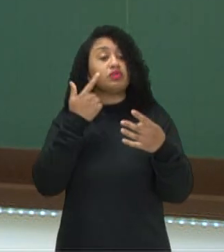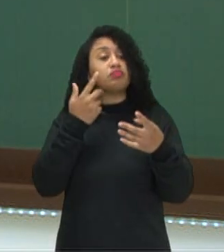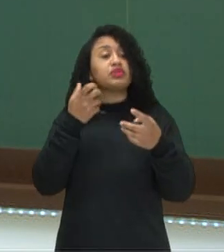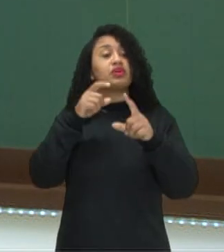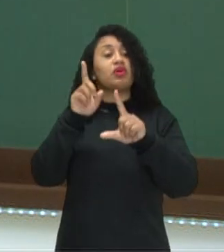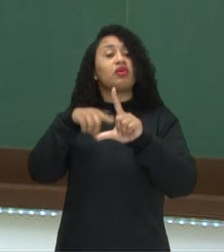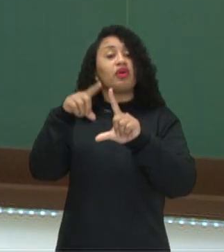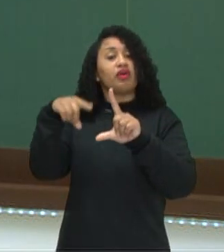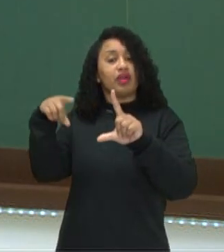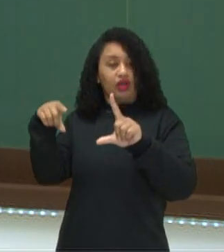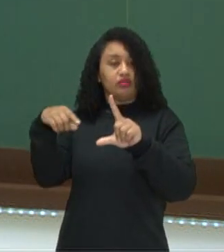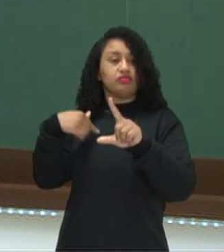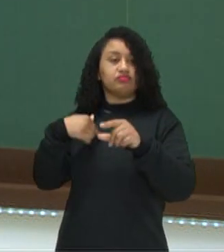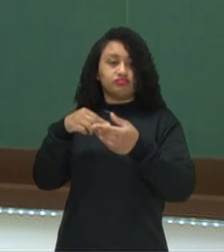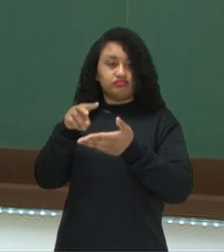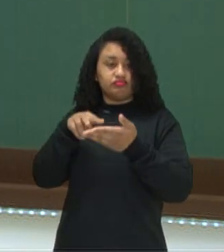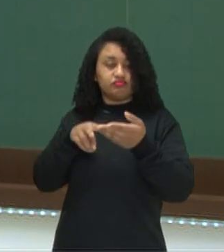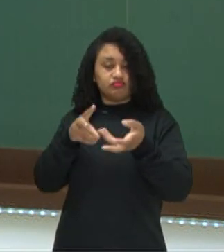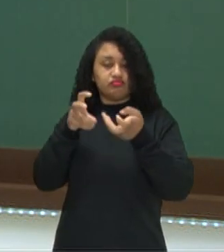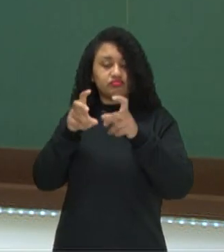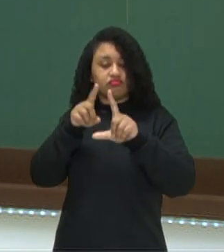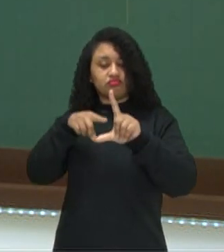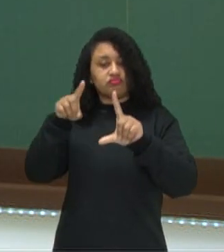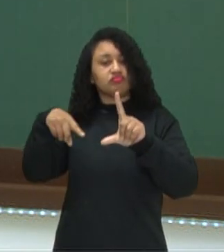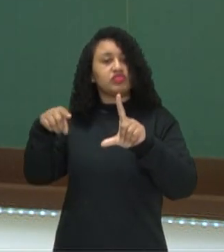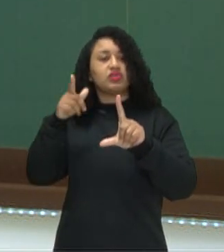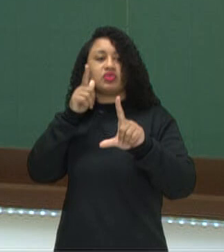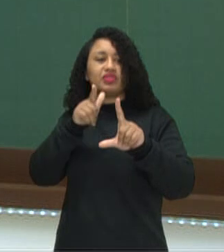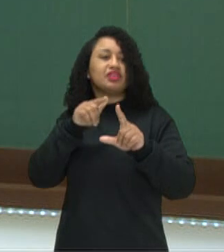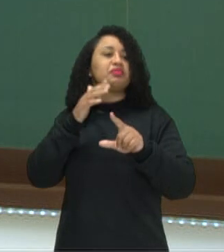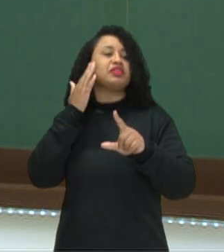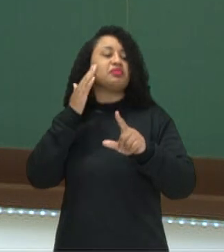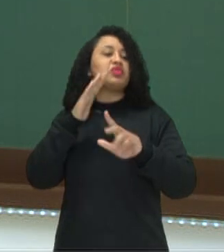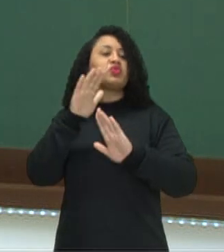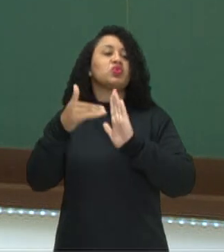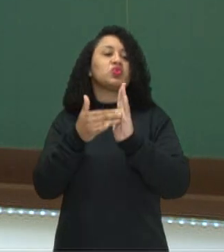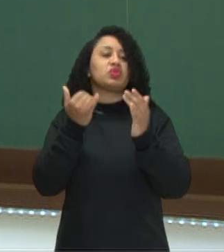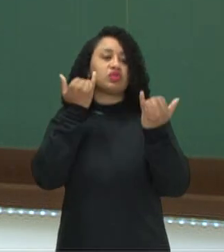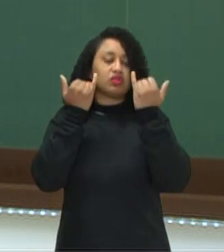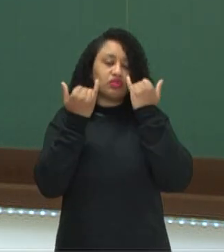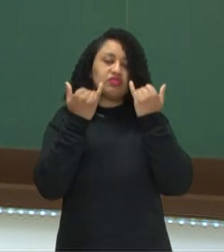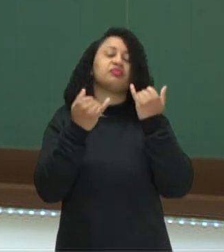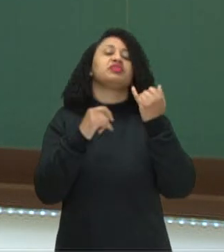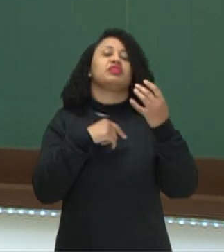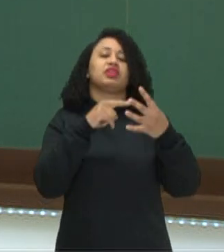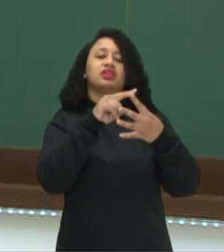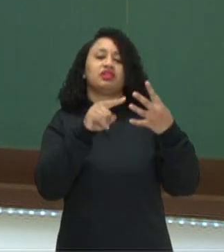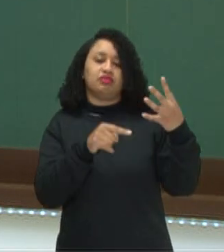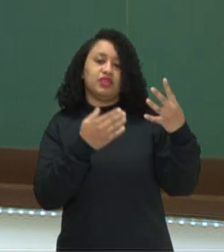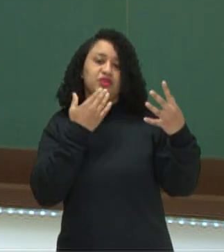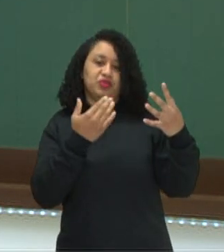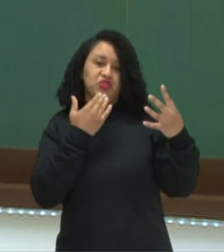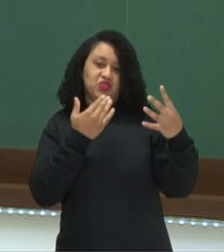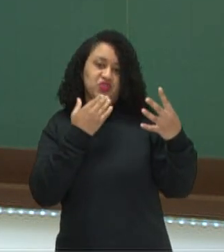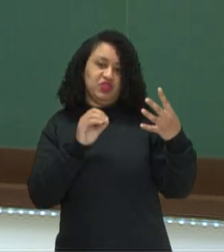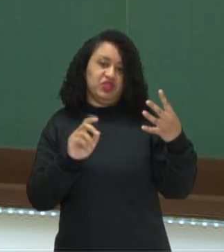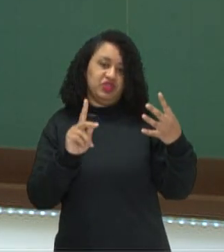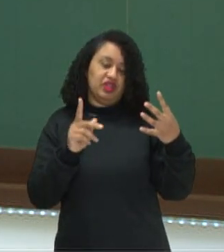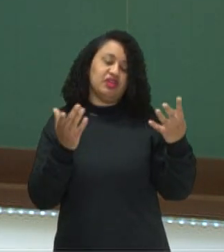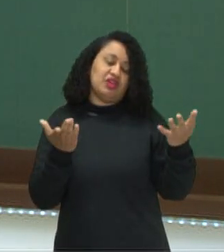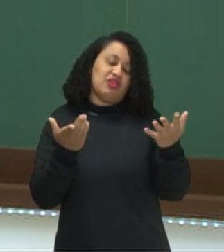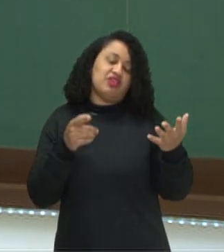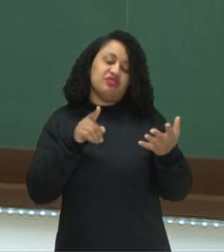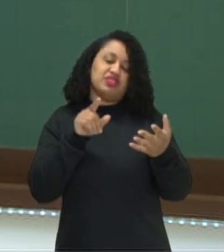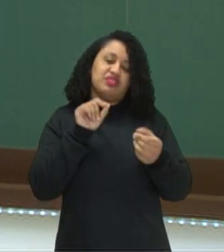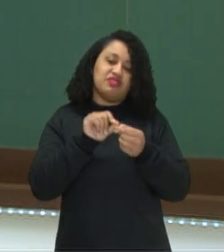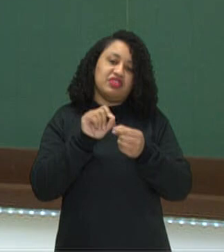gráfico. Fazendo a leitura desse gráfico, nós já vamos conseguir todas as informações que são solicitadas aqui, tá bom? Então, é